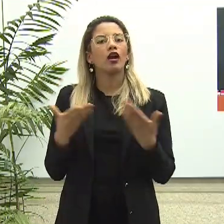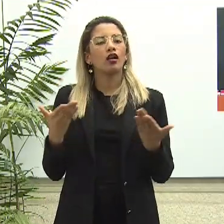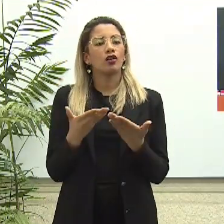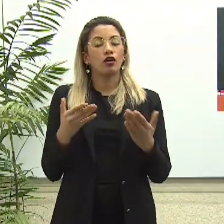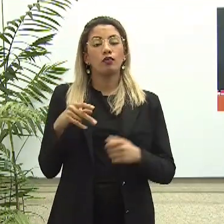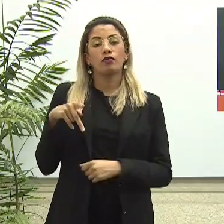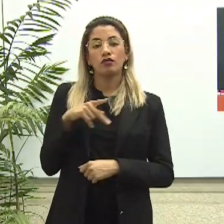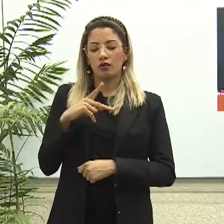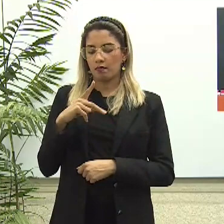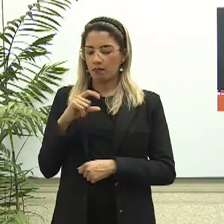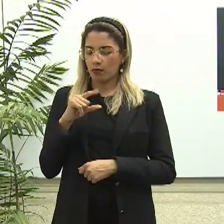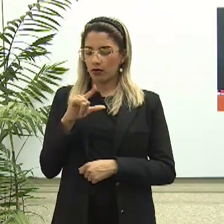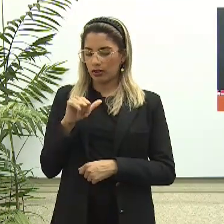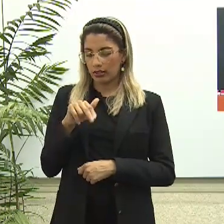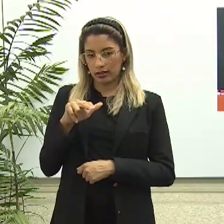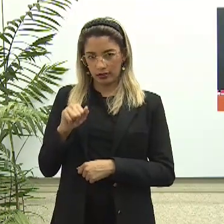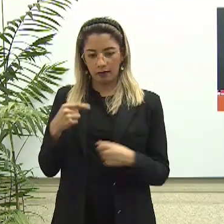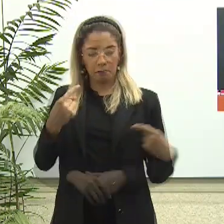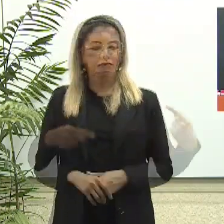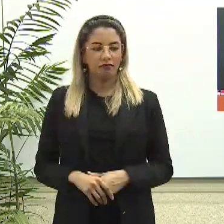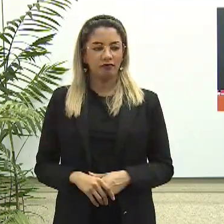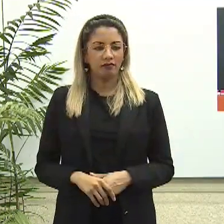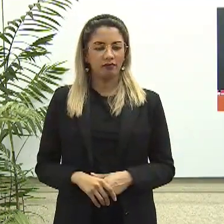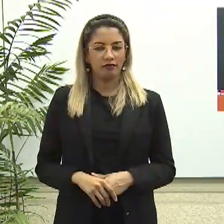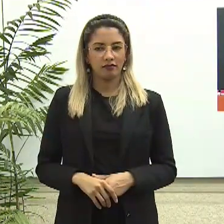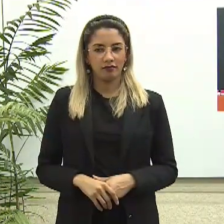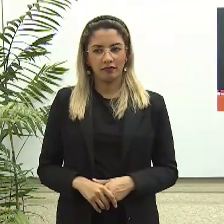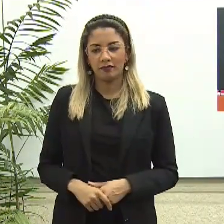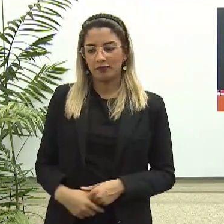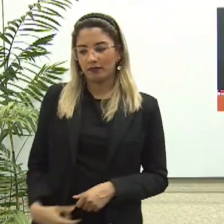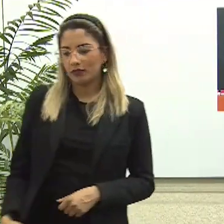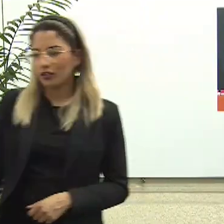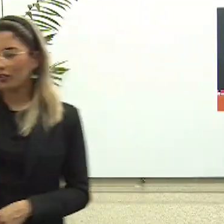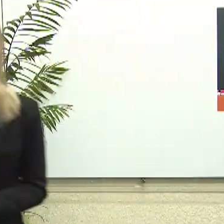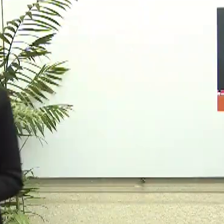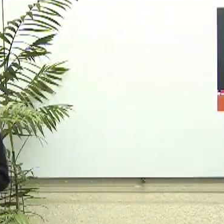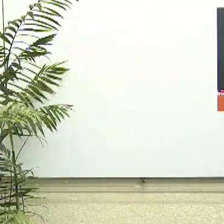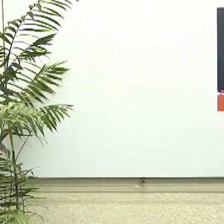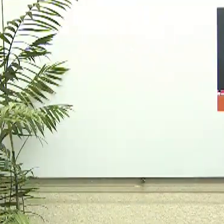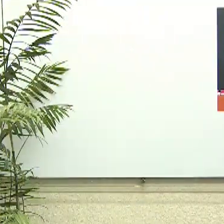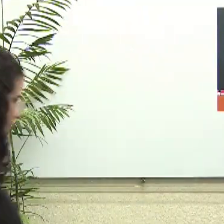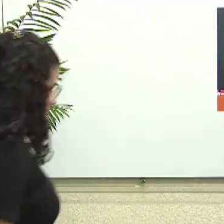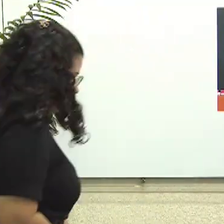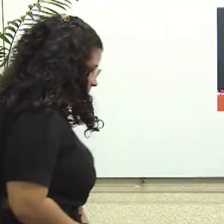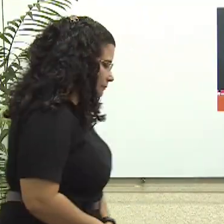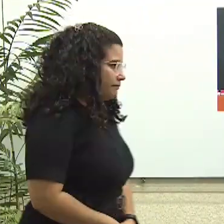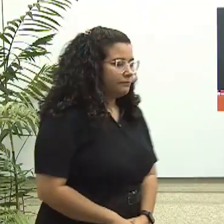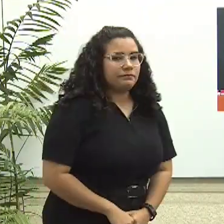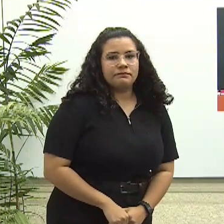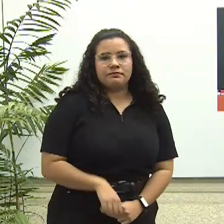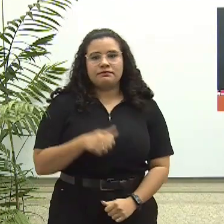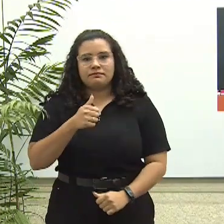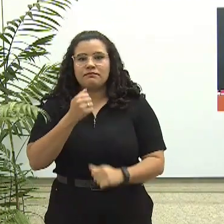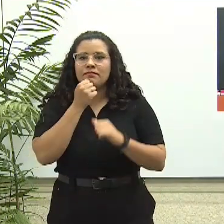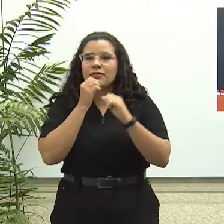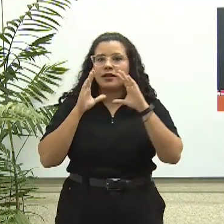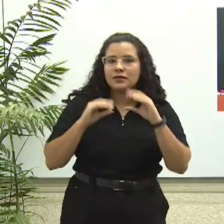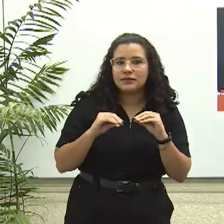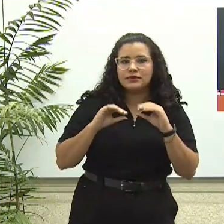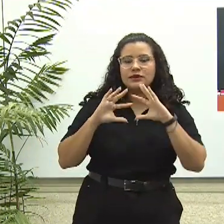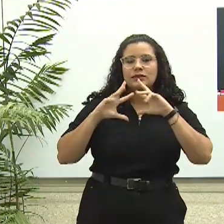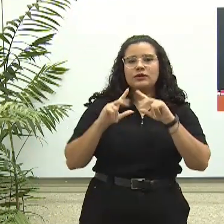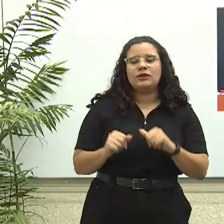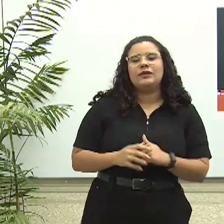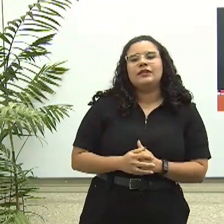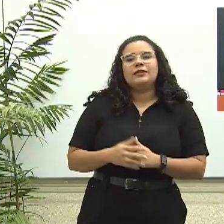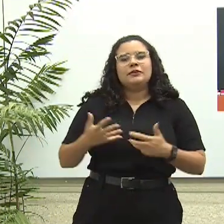Poliana debatedora por favor gente boa noite a todas e todos a gente tá meio chocado né com tudo isso eh